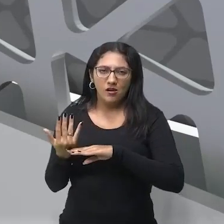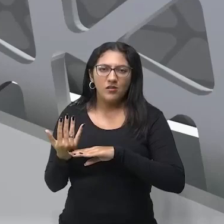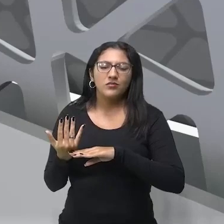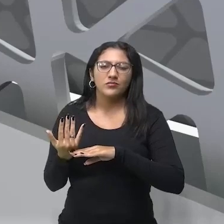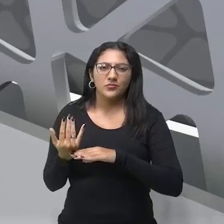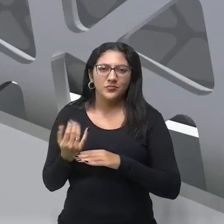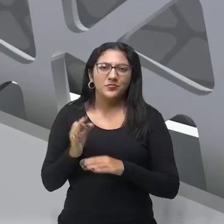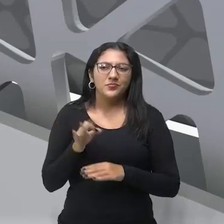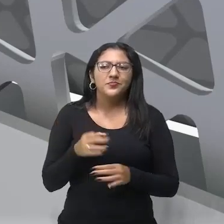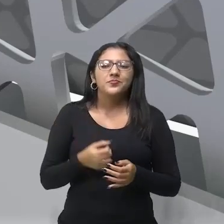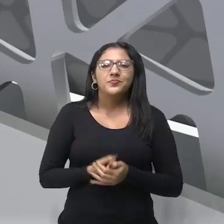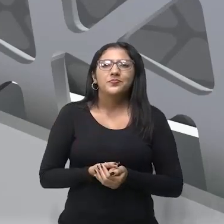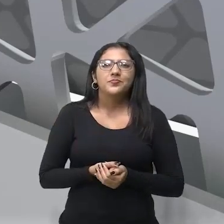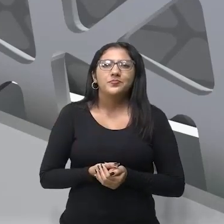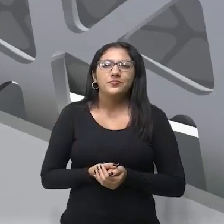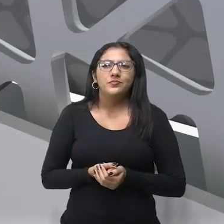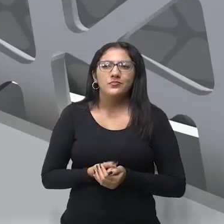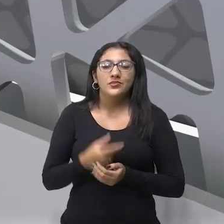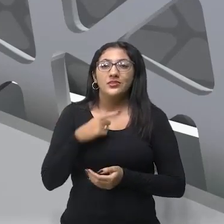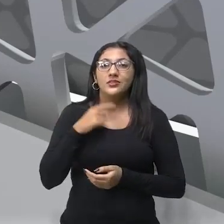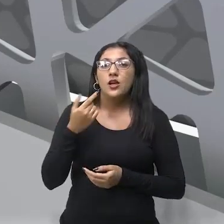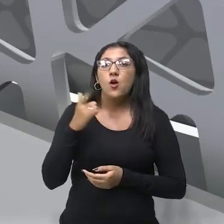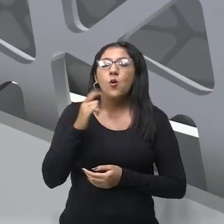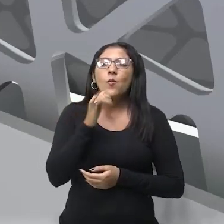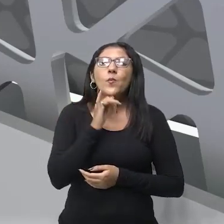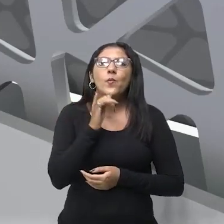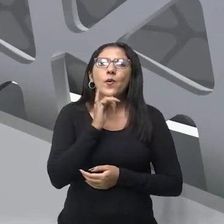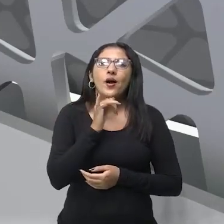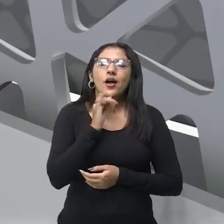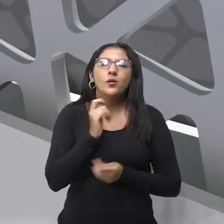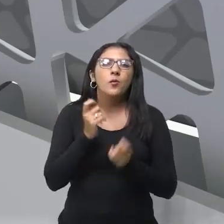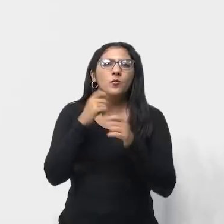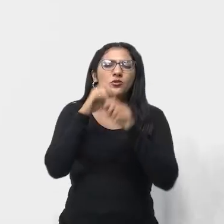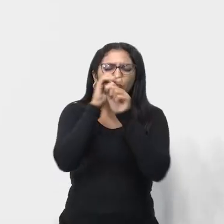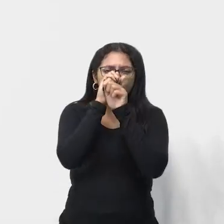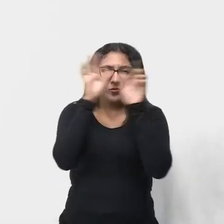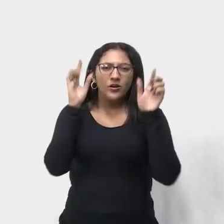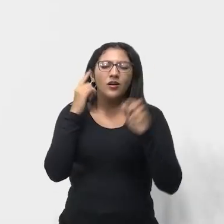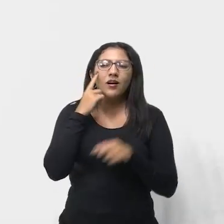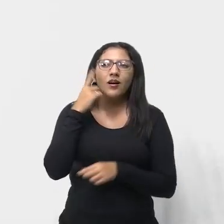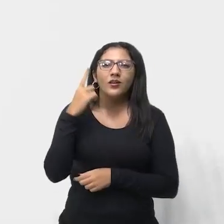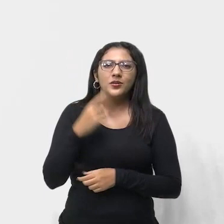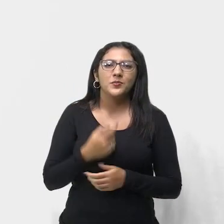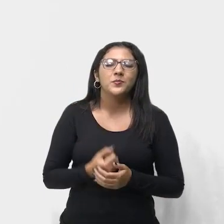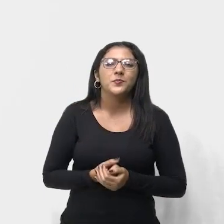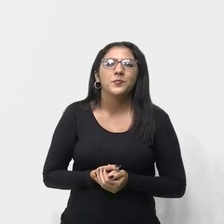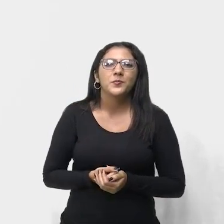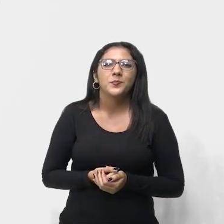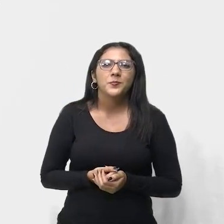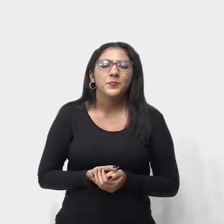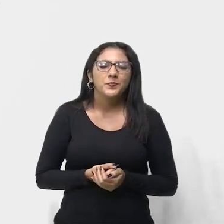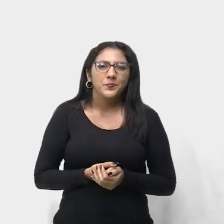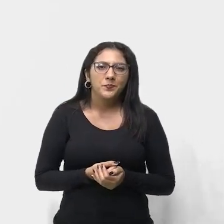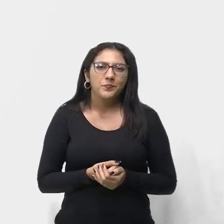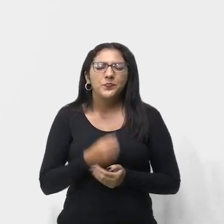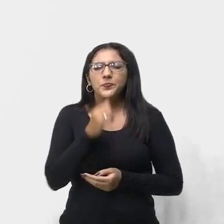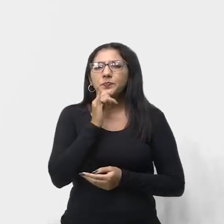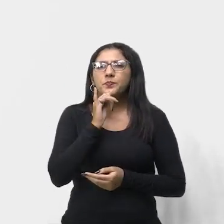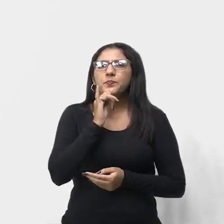humano. No caso aí, são plantas, correto? A gente tem outros exemplos para que fique mais clara a